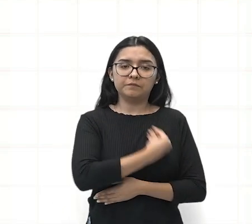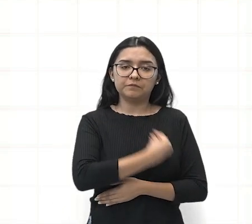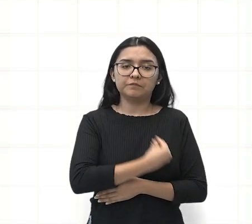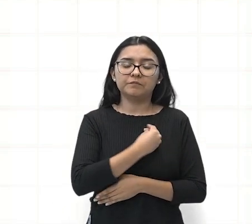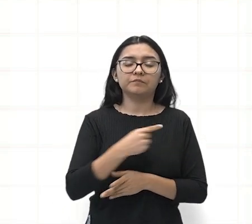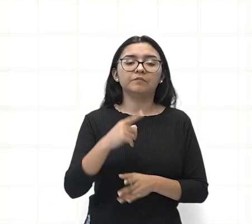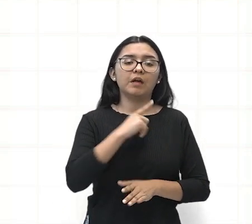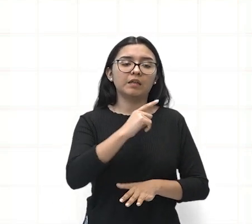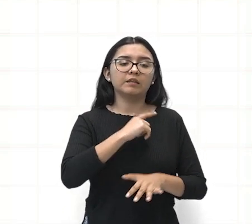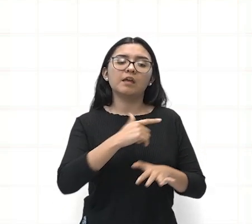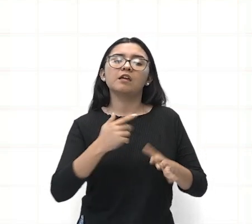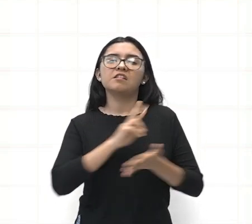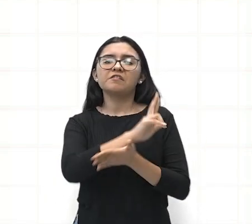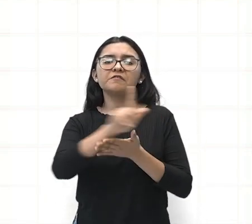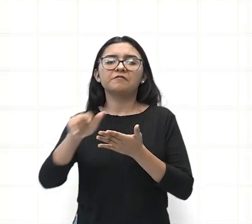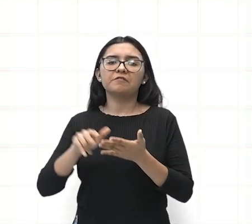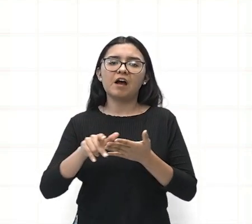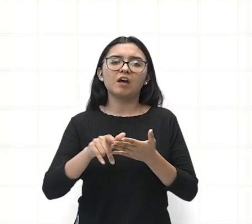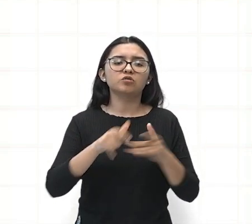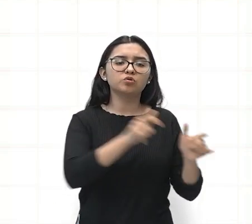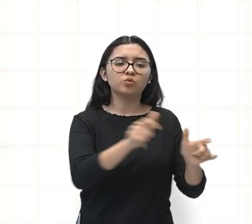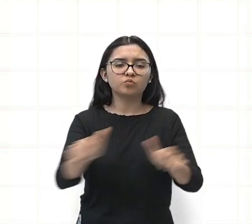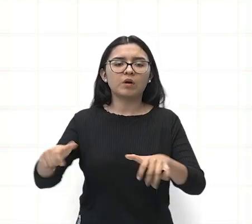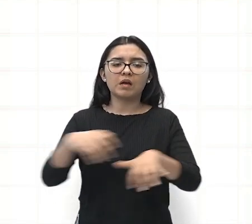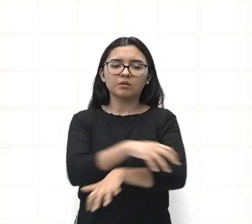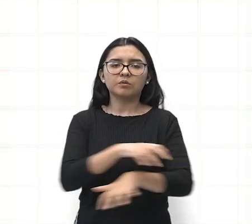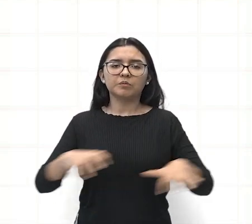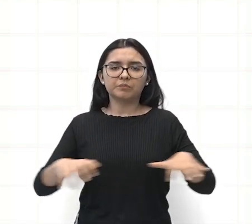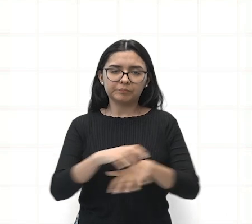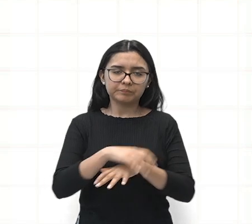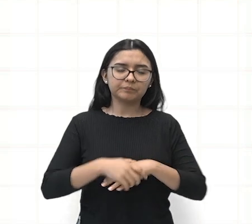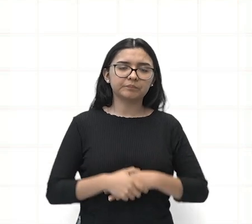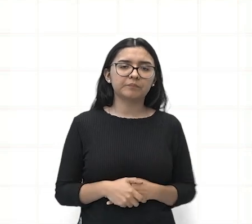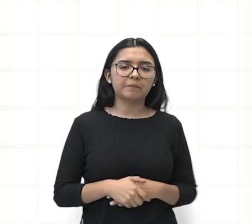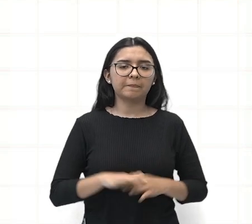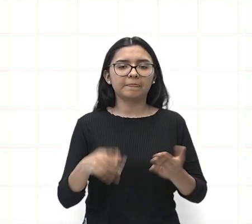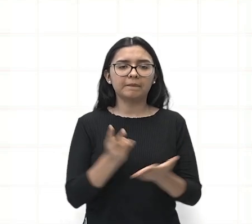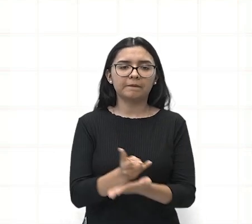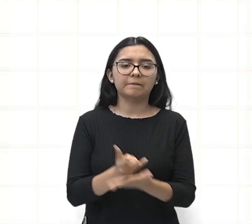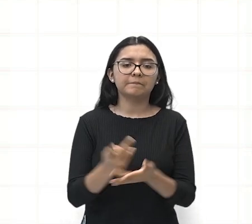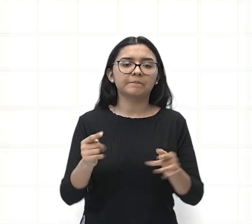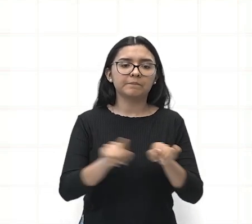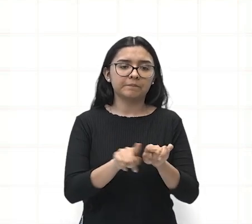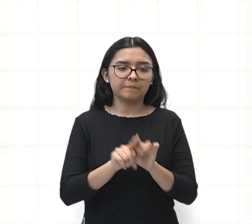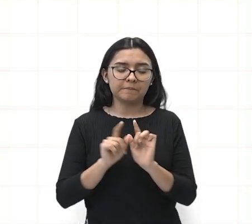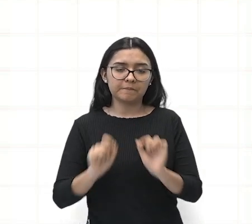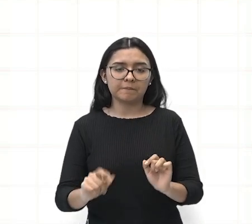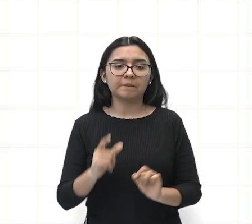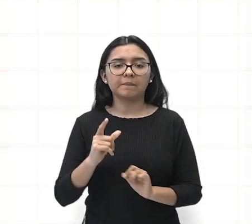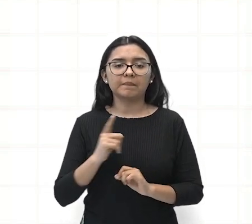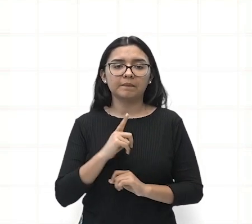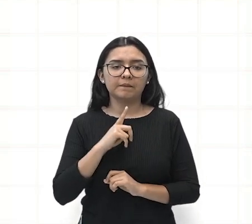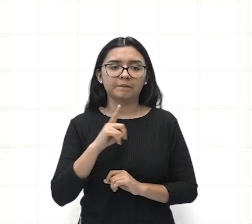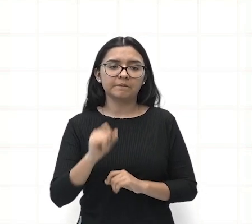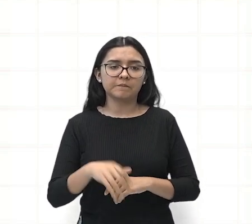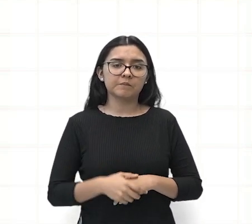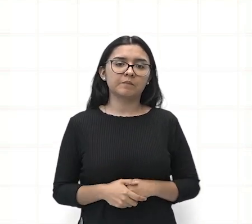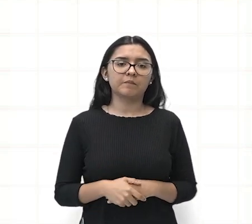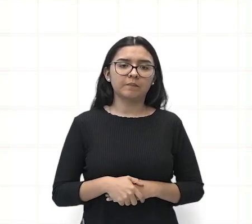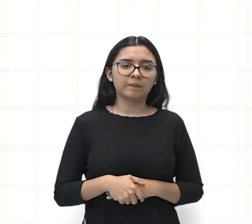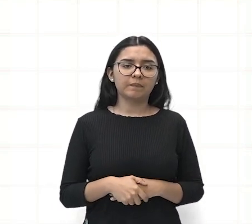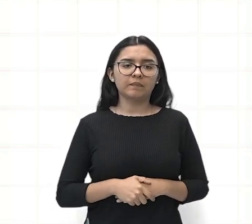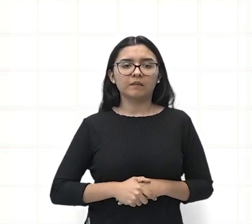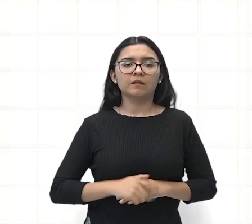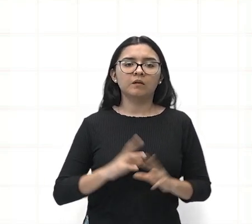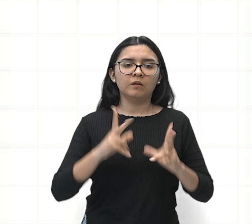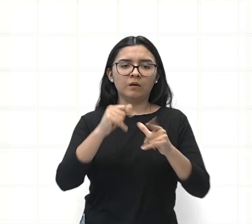estando em vários biomas, inclusive. Continuando, acima de tudo, elas vão abranger a